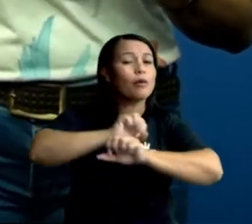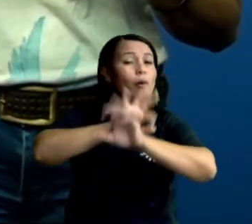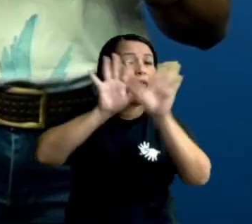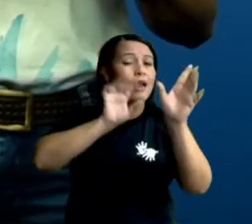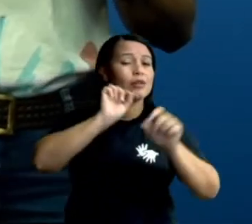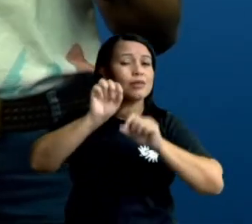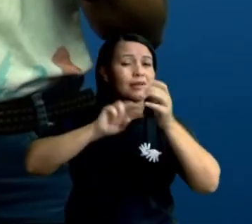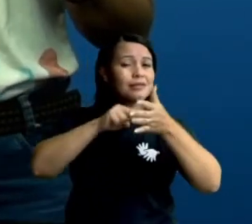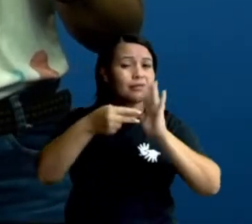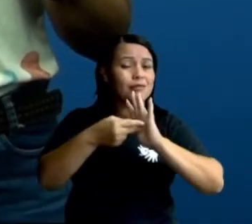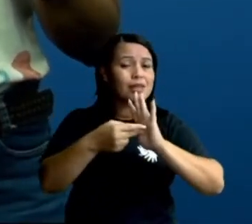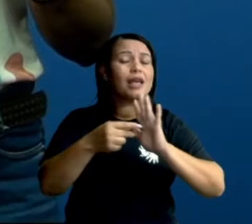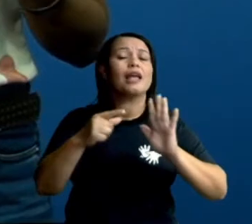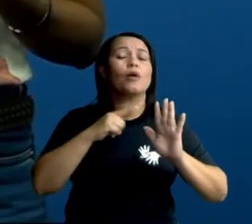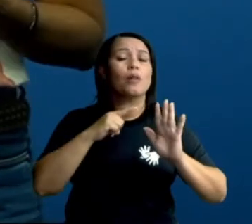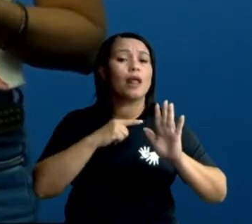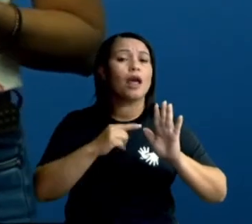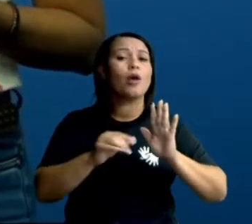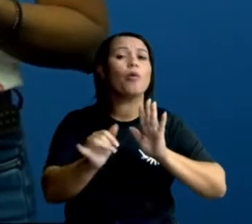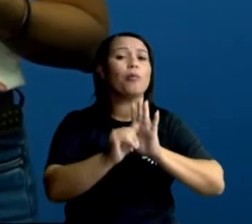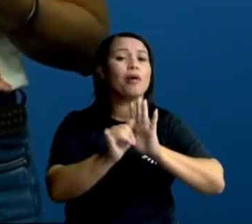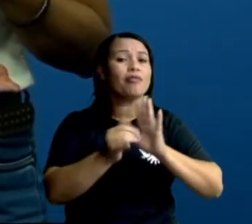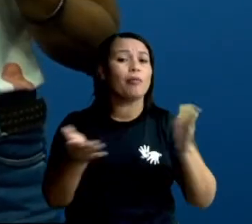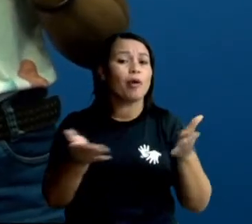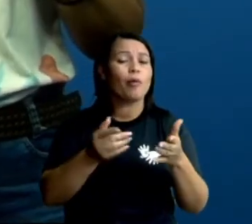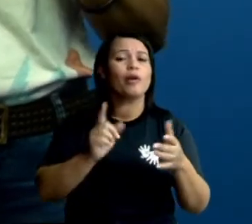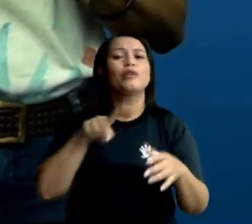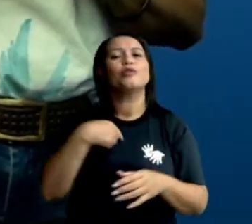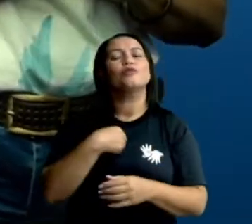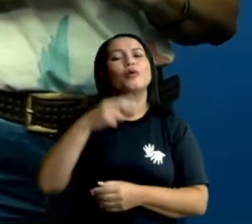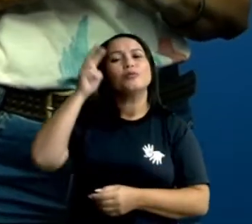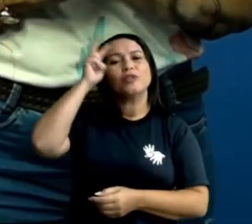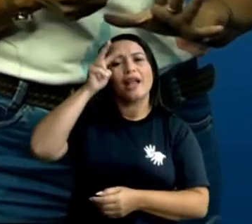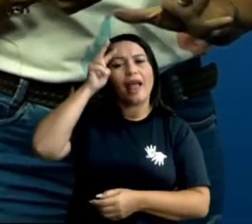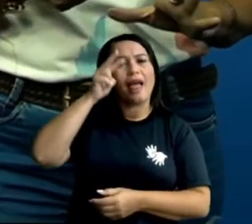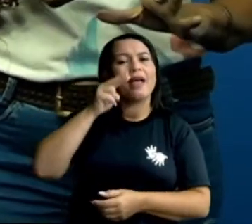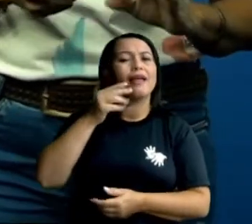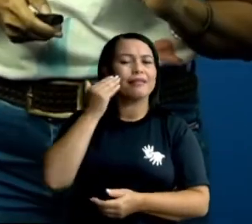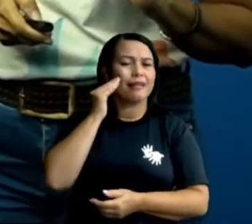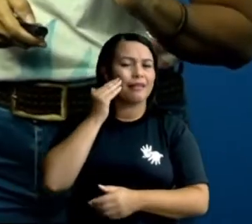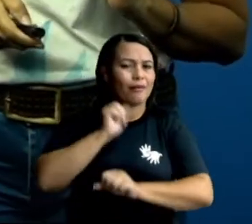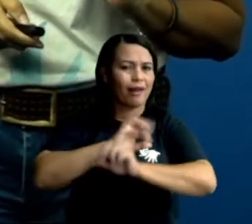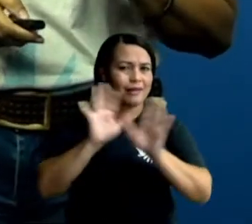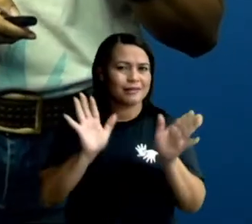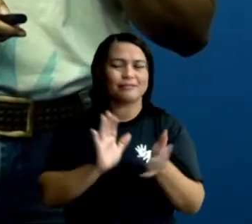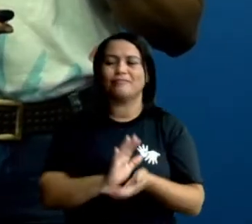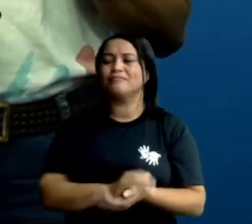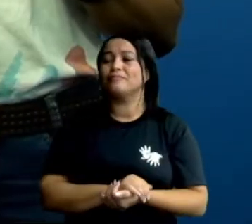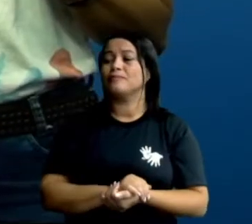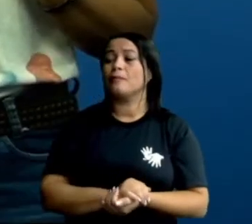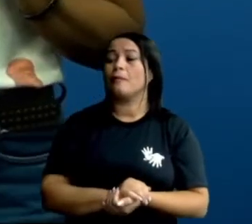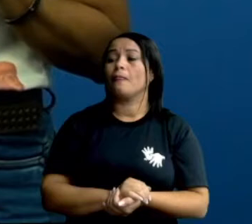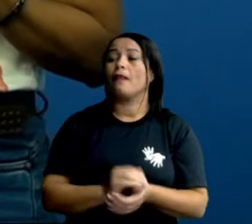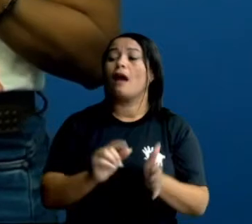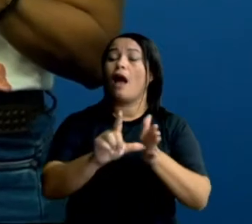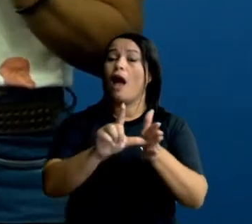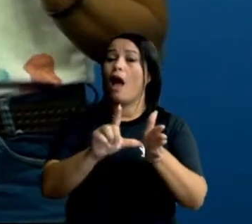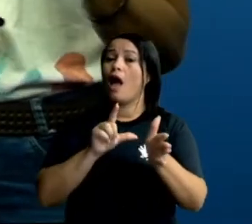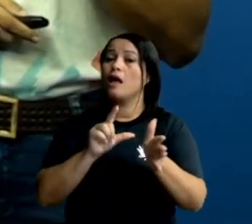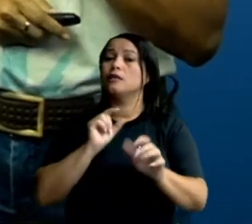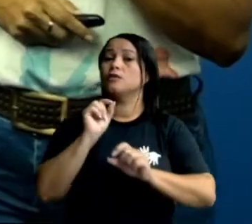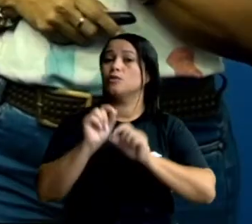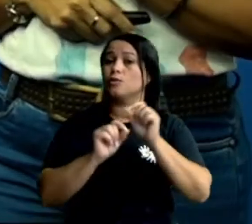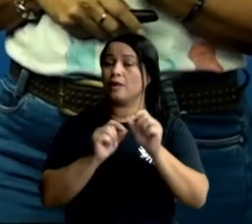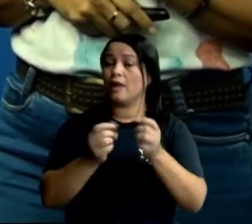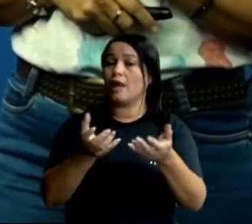Então, eu trouxe uma fábula que a gente vai ler e vamos interpretar a fábula. Antes disso,